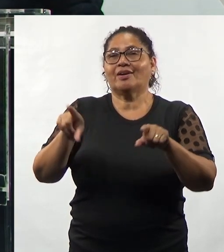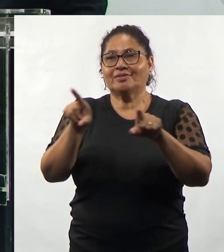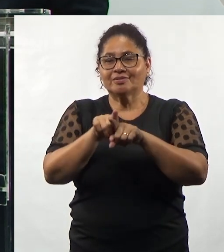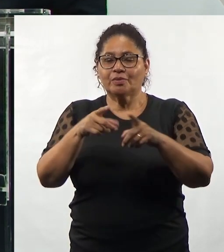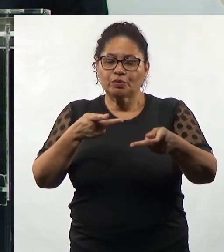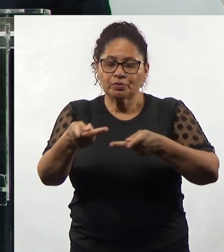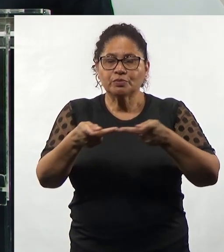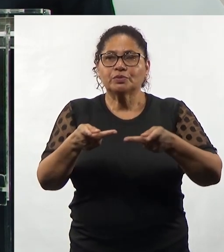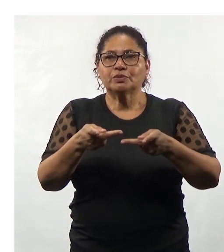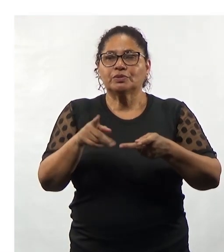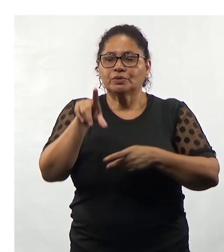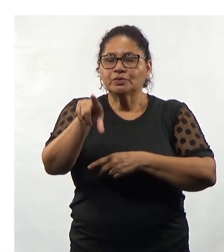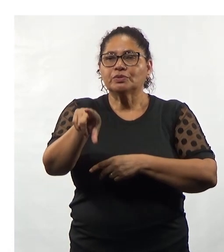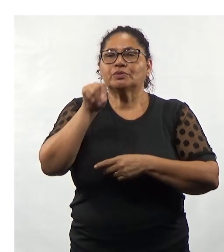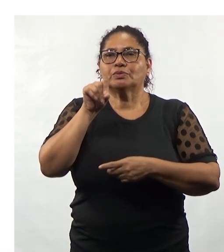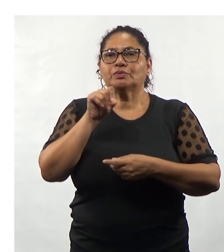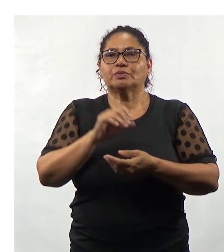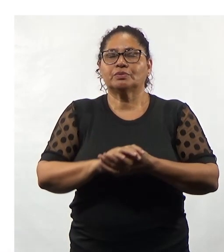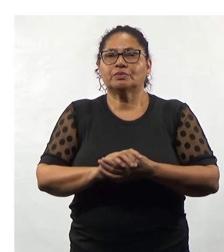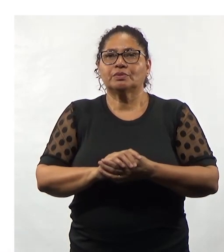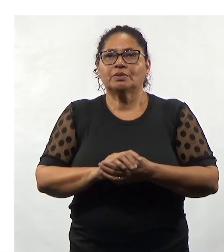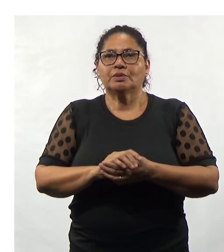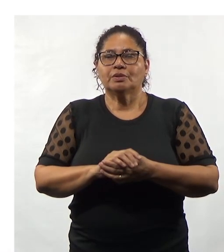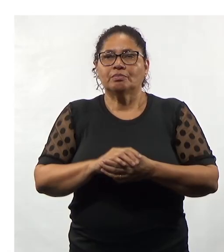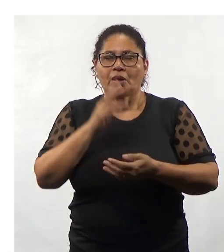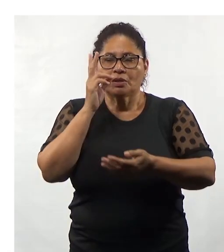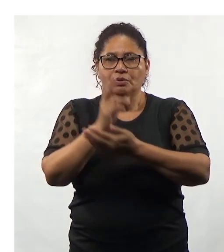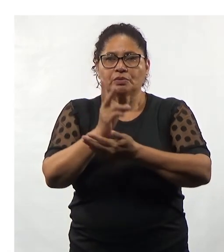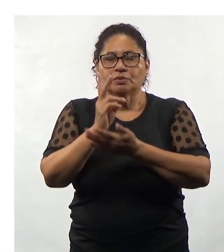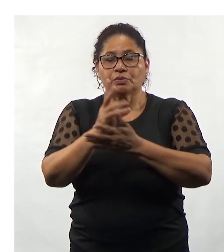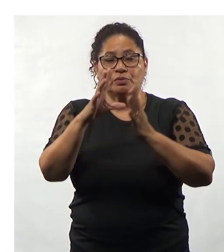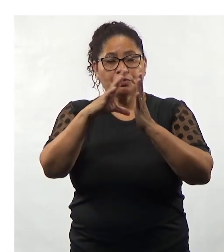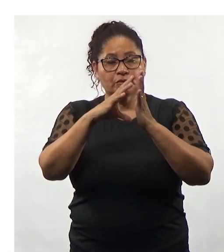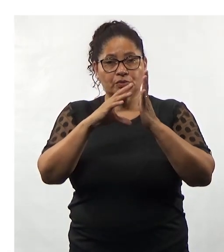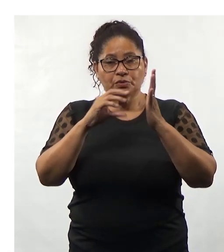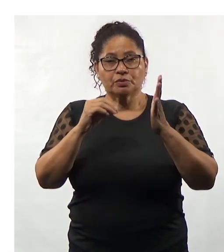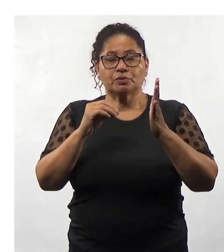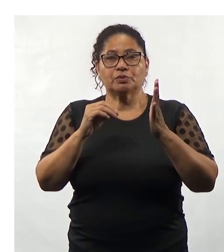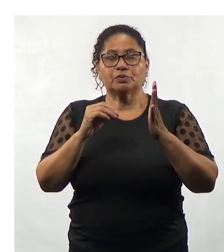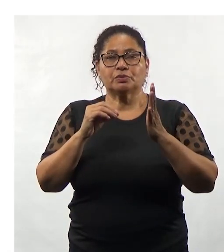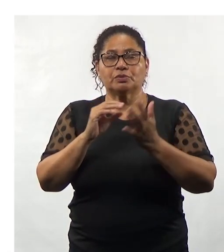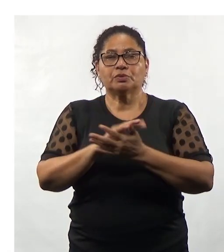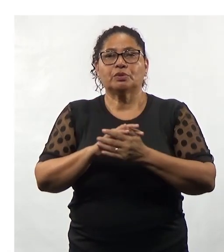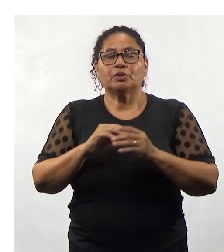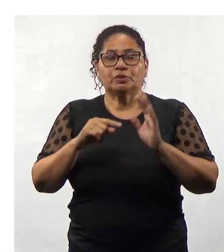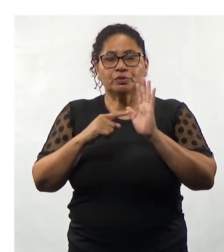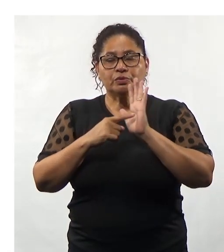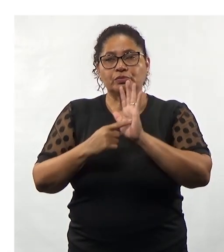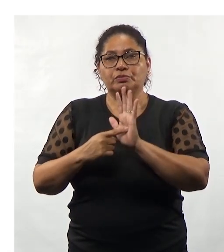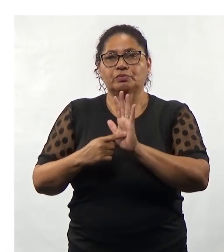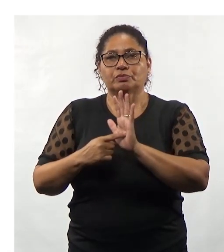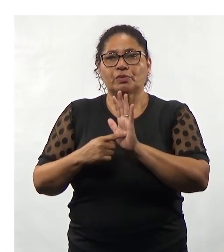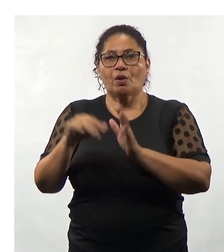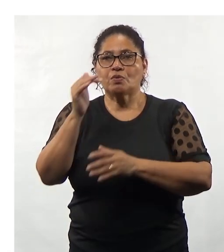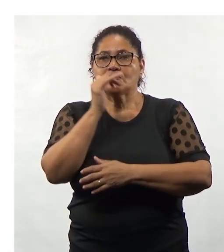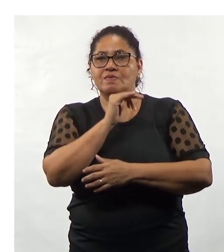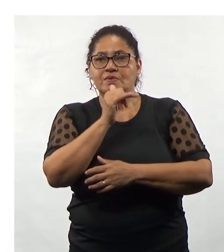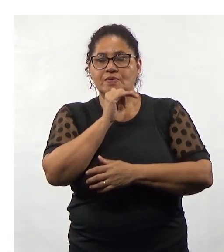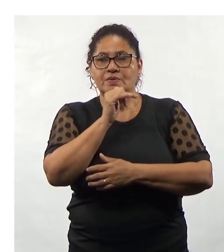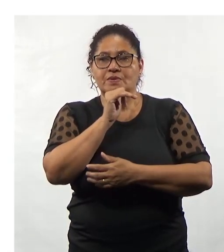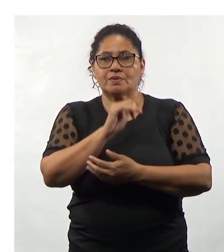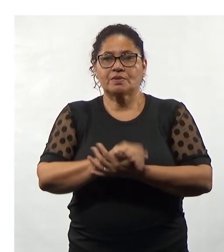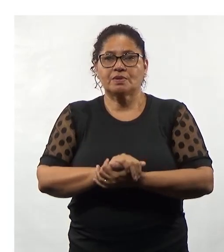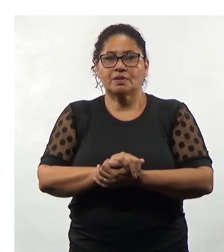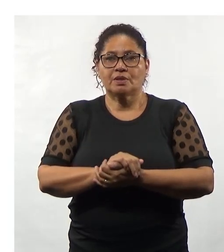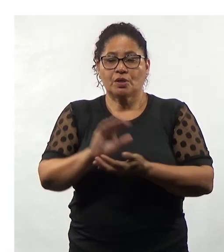ser selecionados. Então, para rodar o modelo, a gente colocou aí, né, um exemplo de um